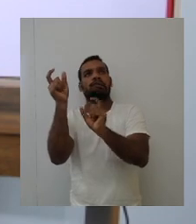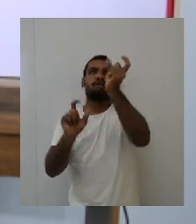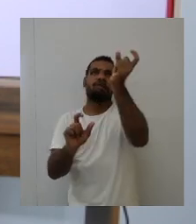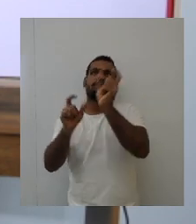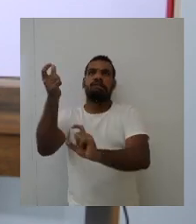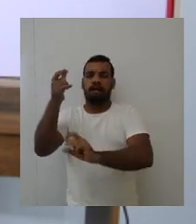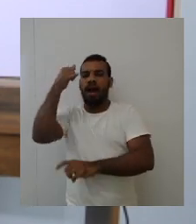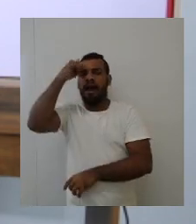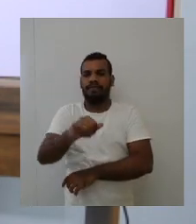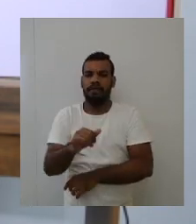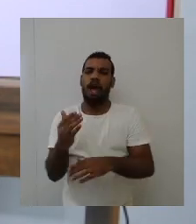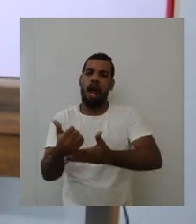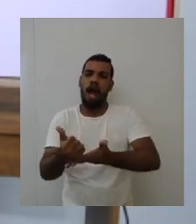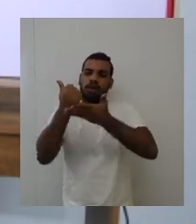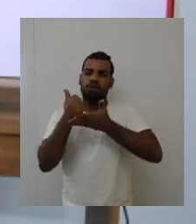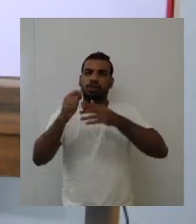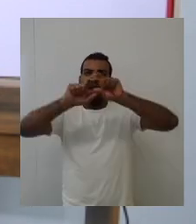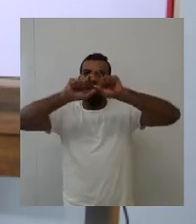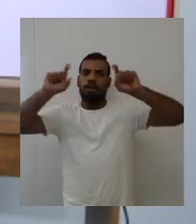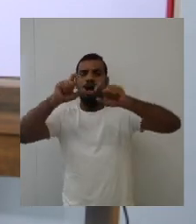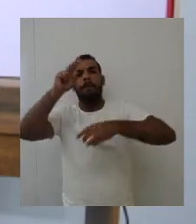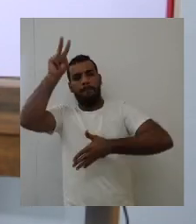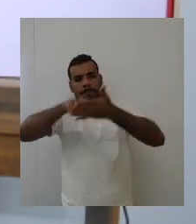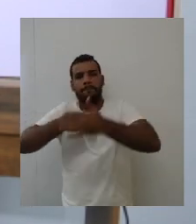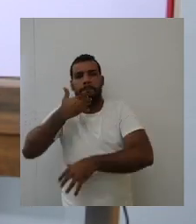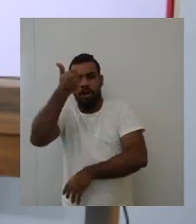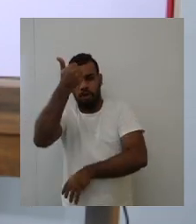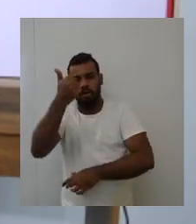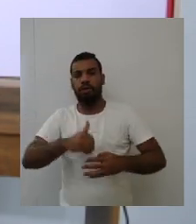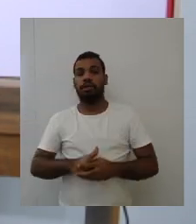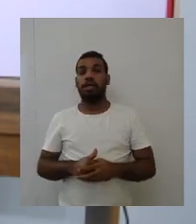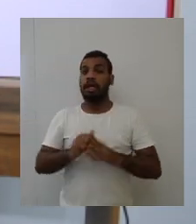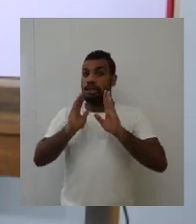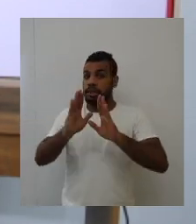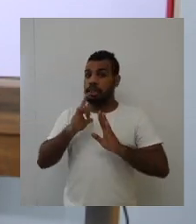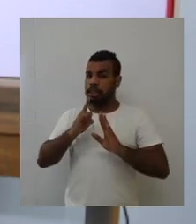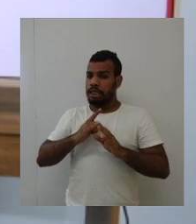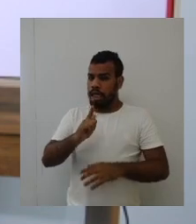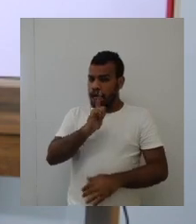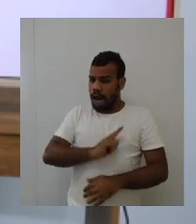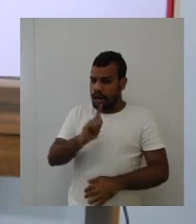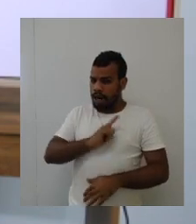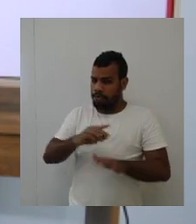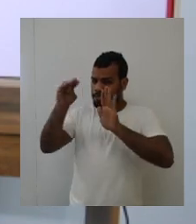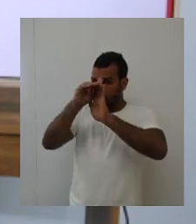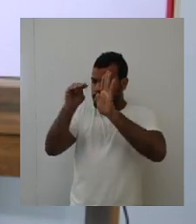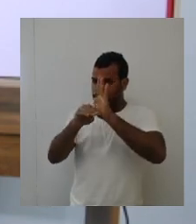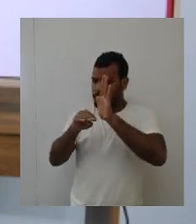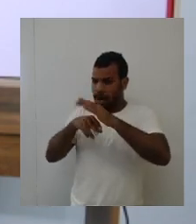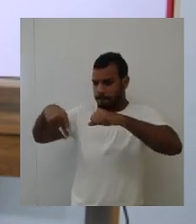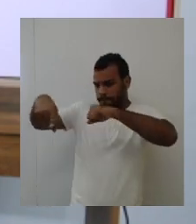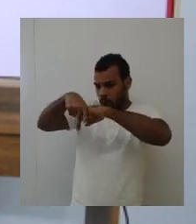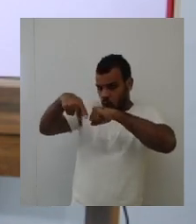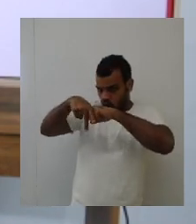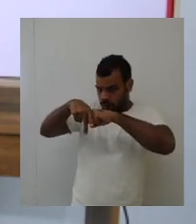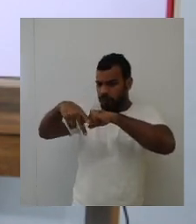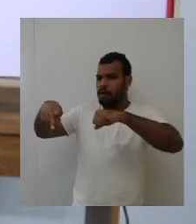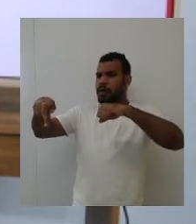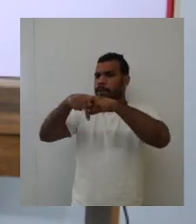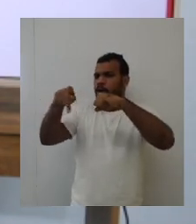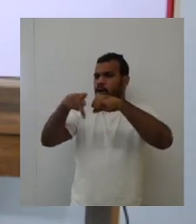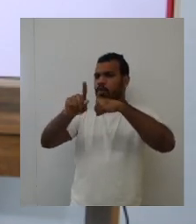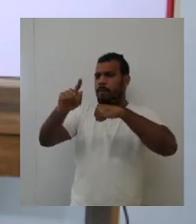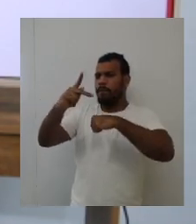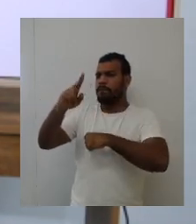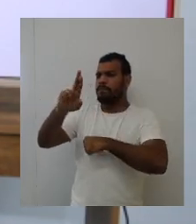texto. Bom, aí a gente tem umas classes gramaticais, eu trouxe o pronome, que é importantíssima para promover